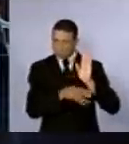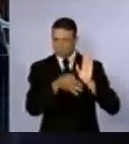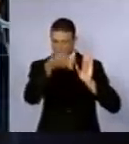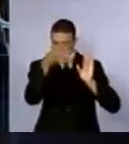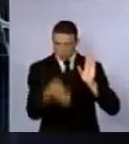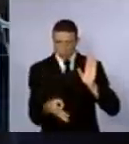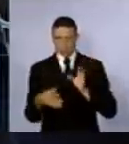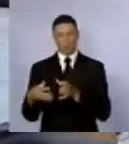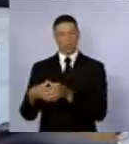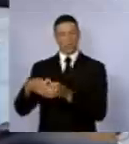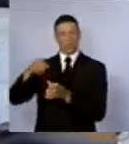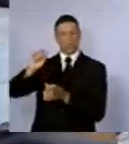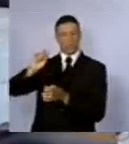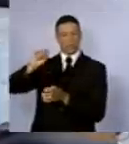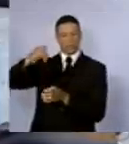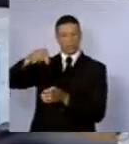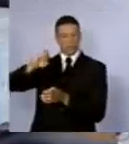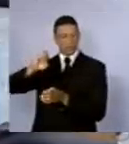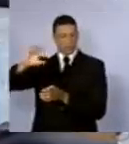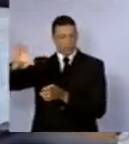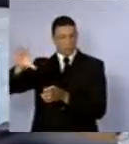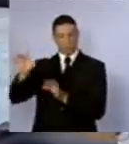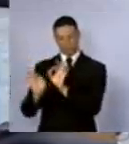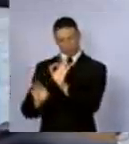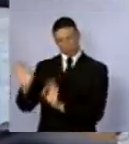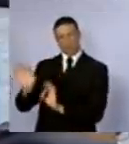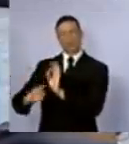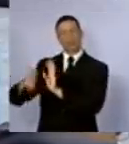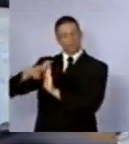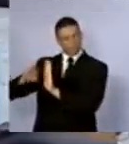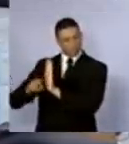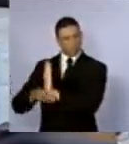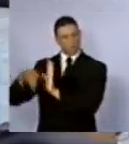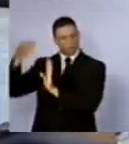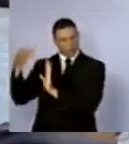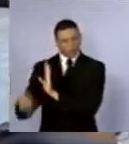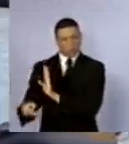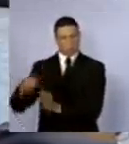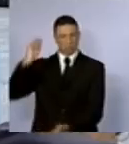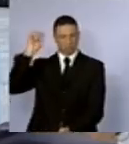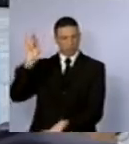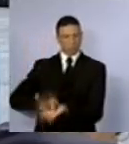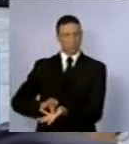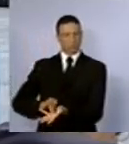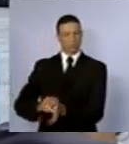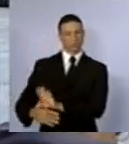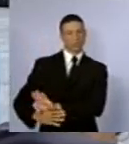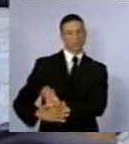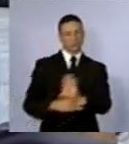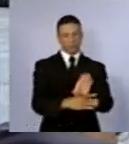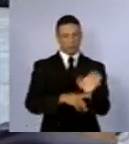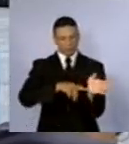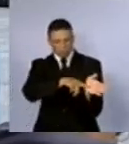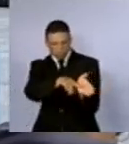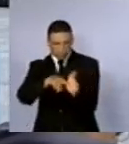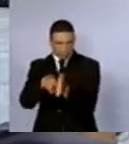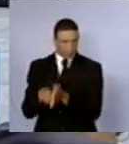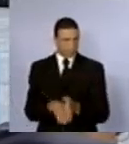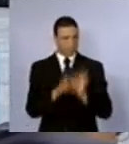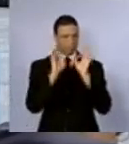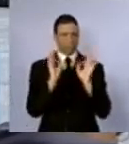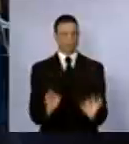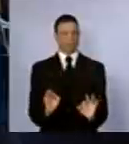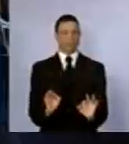isso que a ANEEL tem feito, né, definir bastante as regras do jogo e fazer efetivamente, né, o caso, a fiscalização, né,